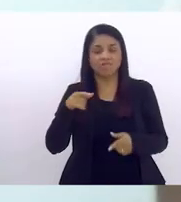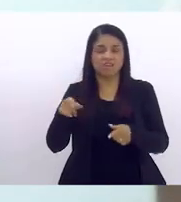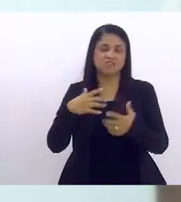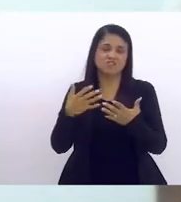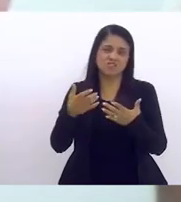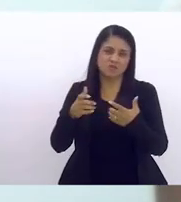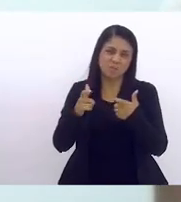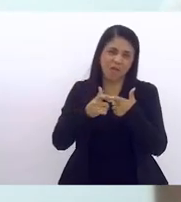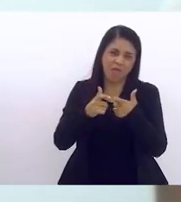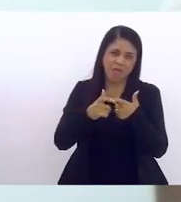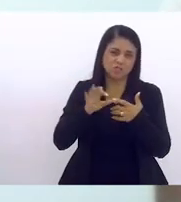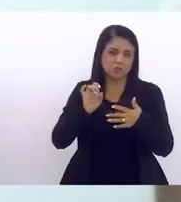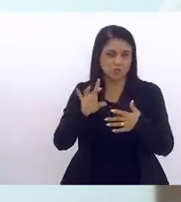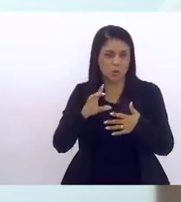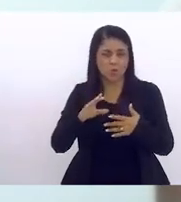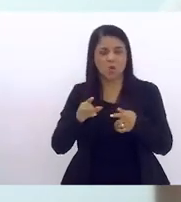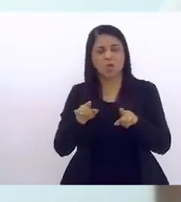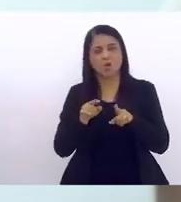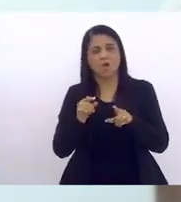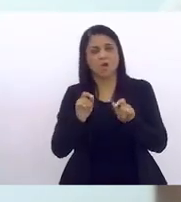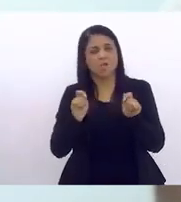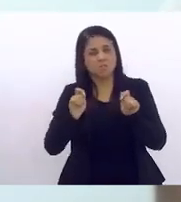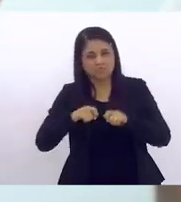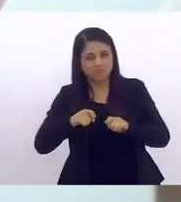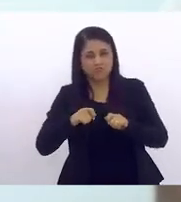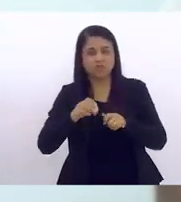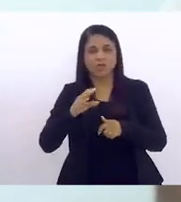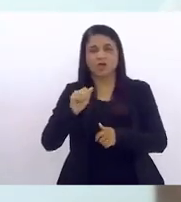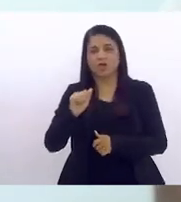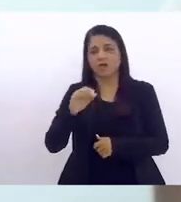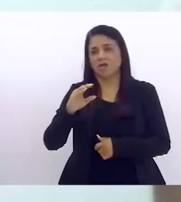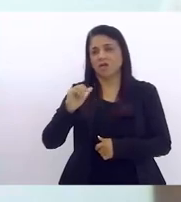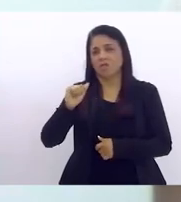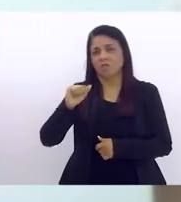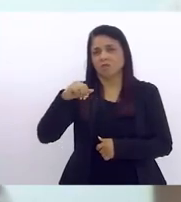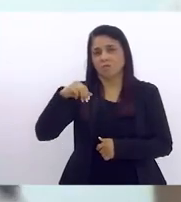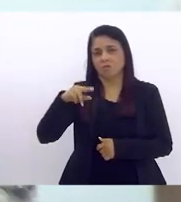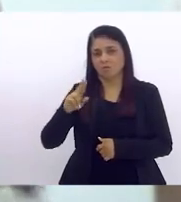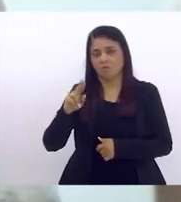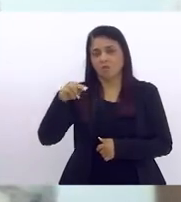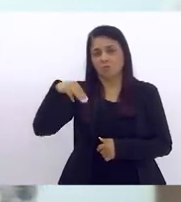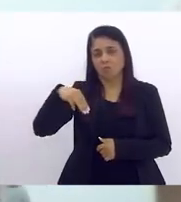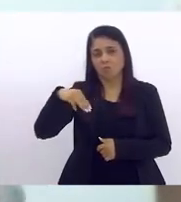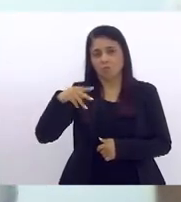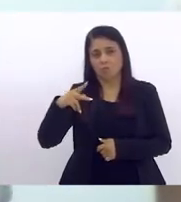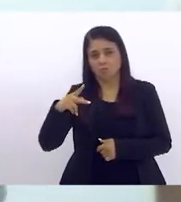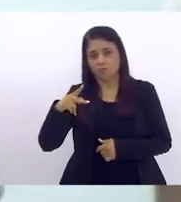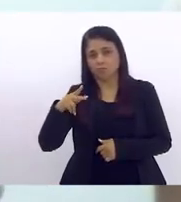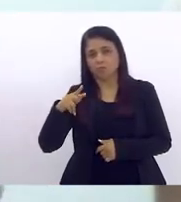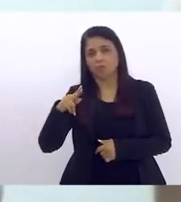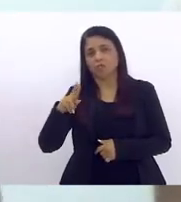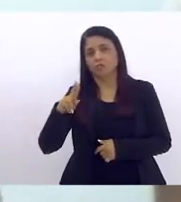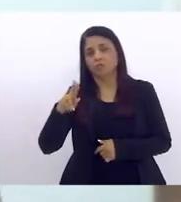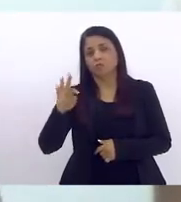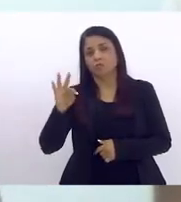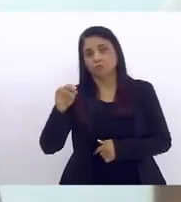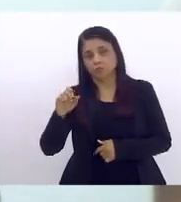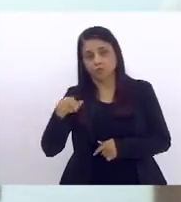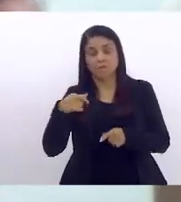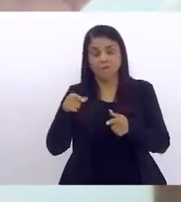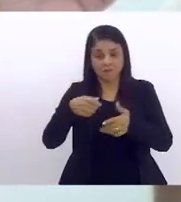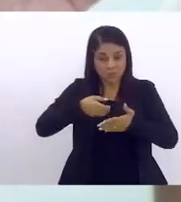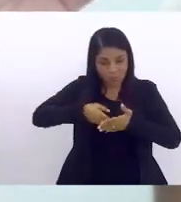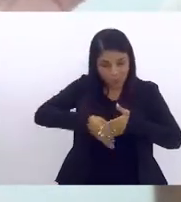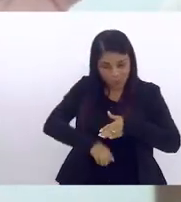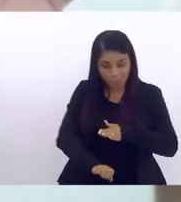acupuntura. Todas essas questões entre o reacionário e o corporativista. Mas, no caso do plano de parto, a gente teve que explicar, estava uma defensoria